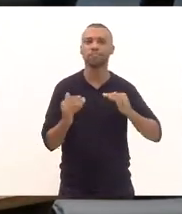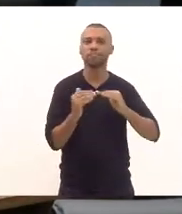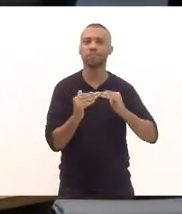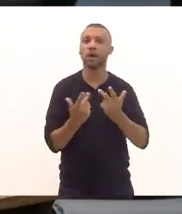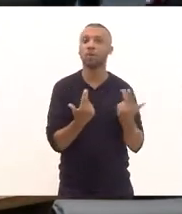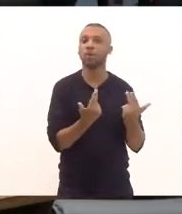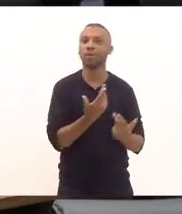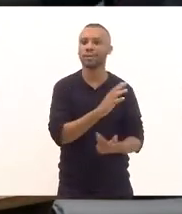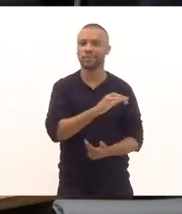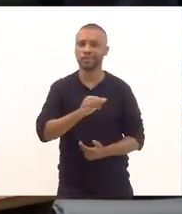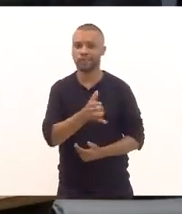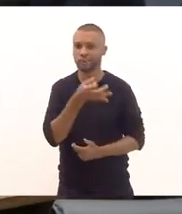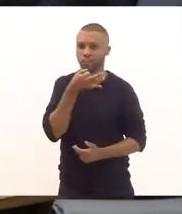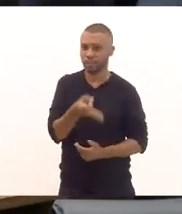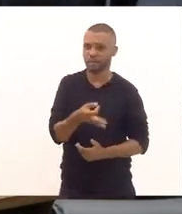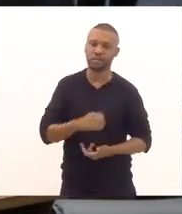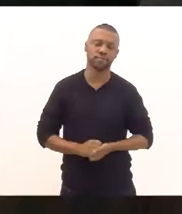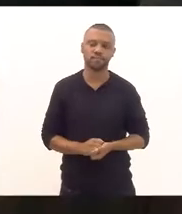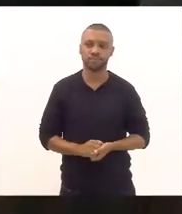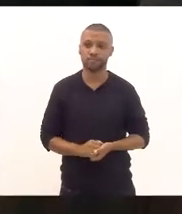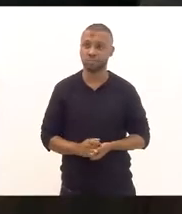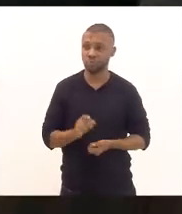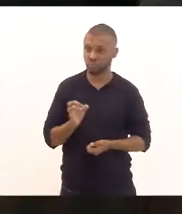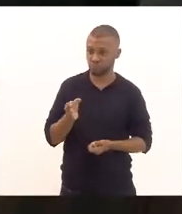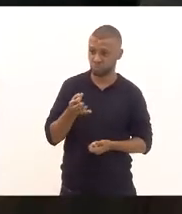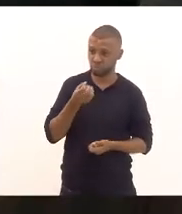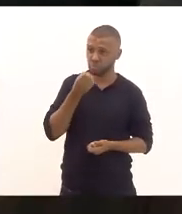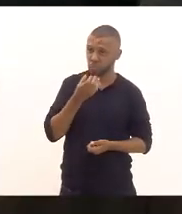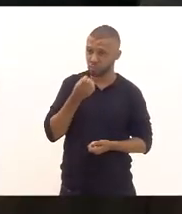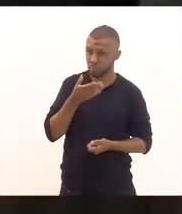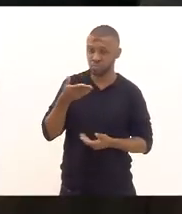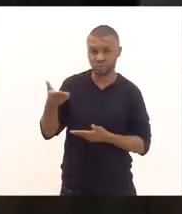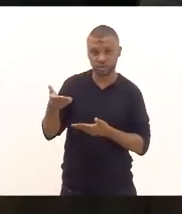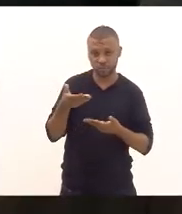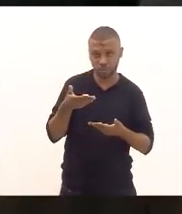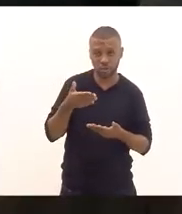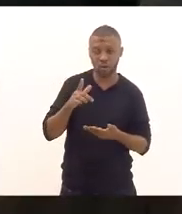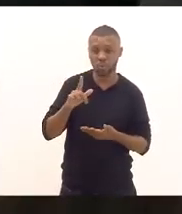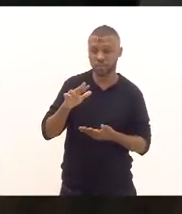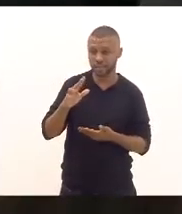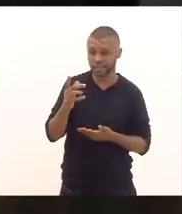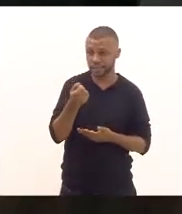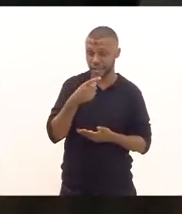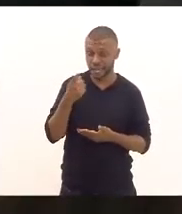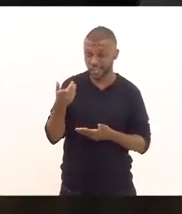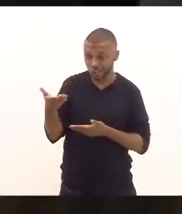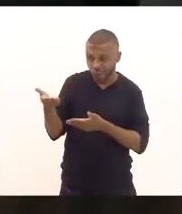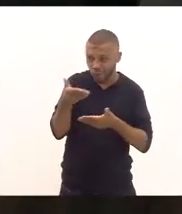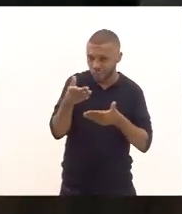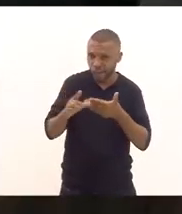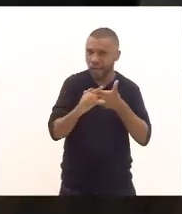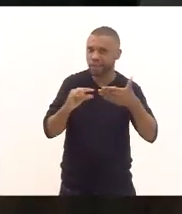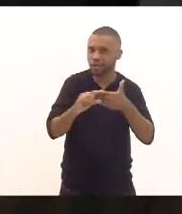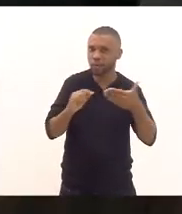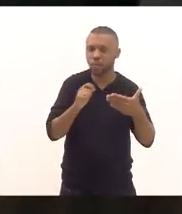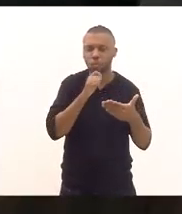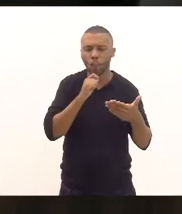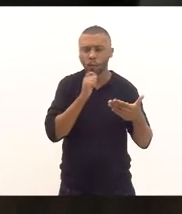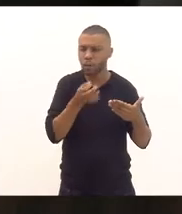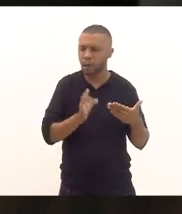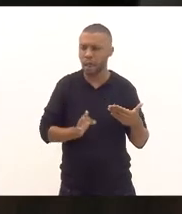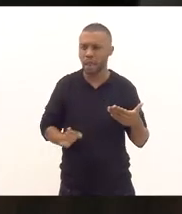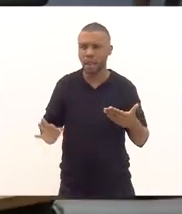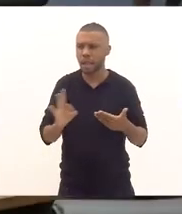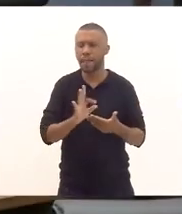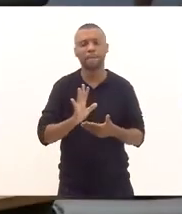na ccj eu não te chamou aí nesse em Lúcia ele não te convidou nesse Ah mas tudo